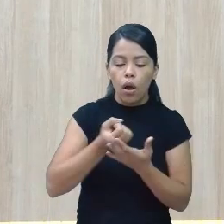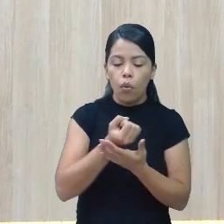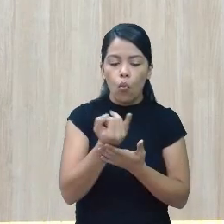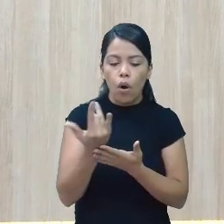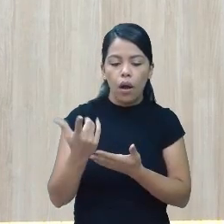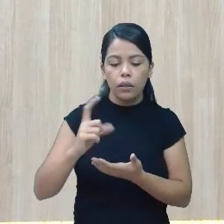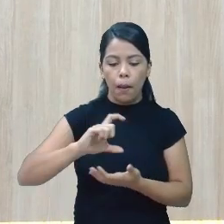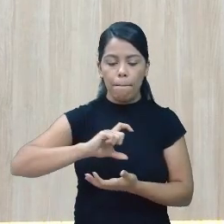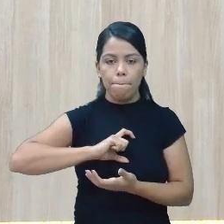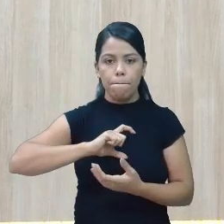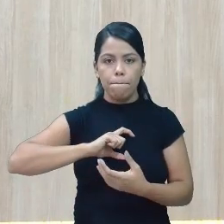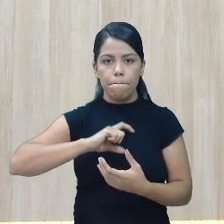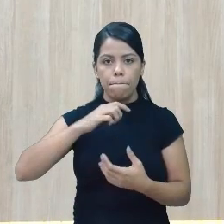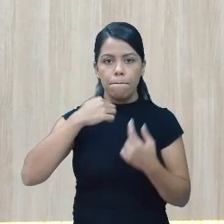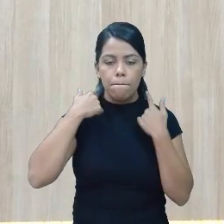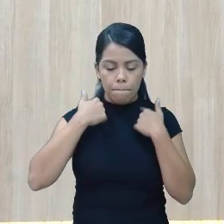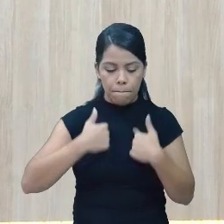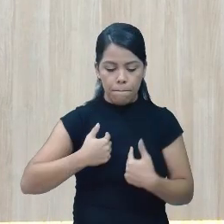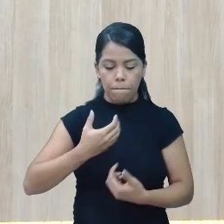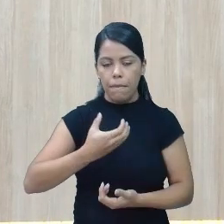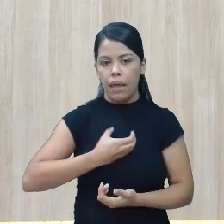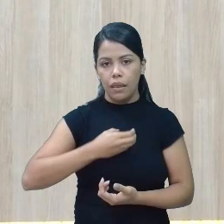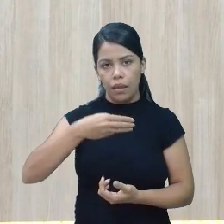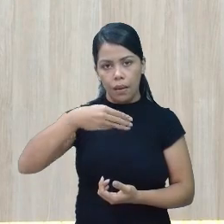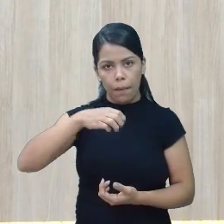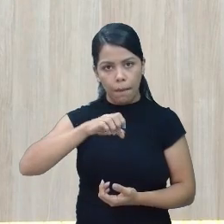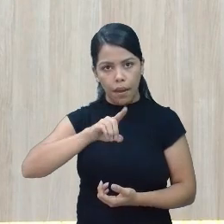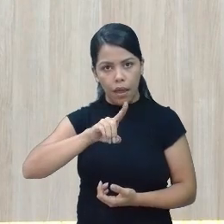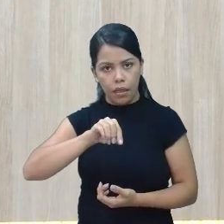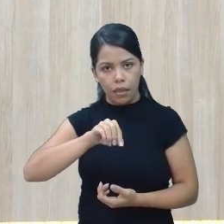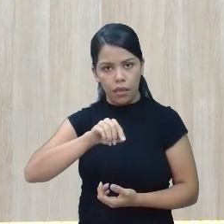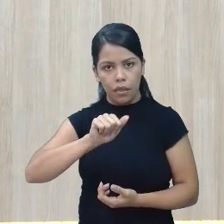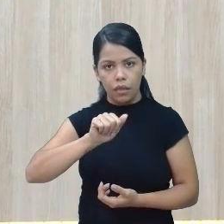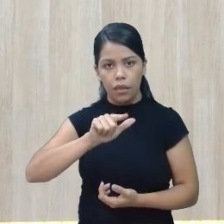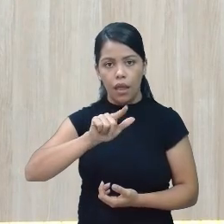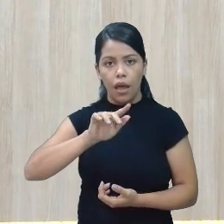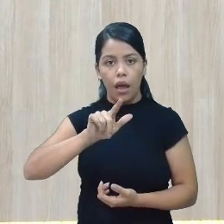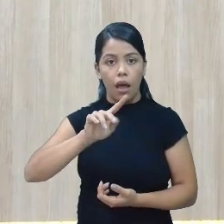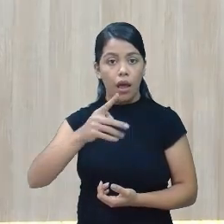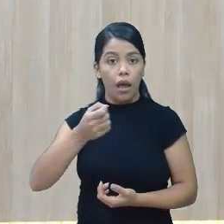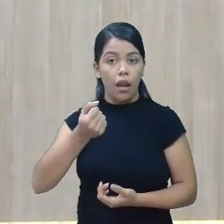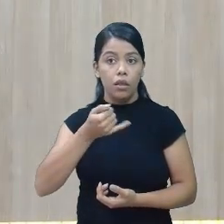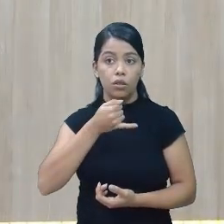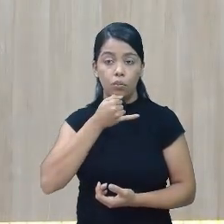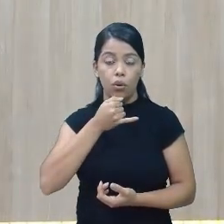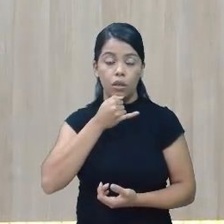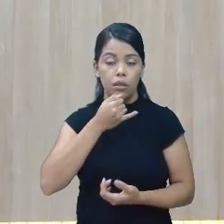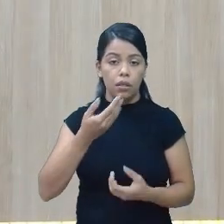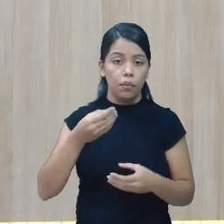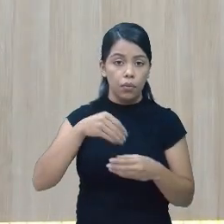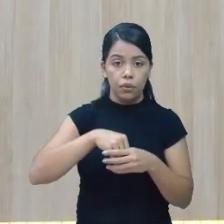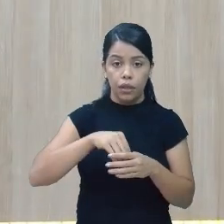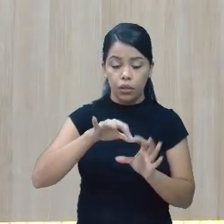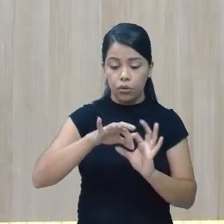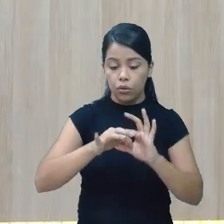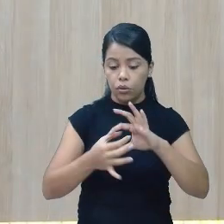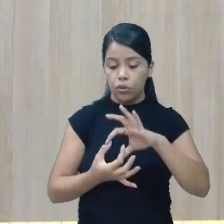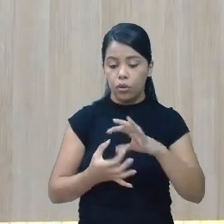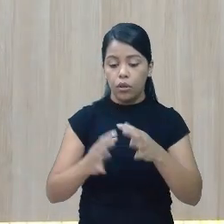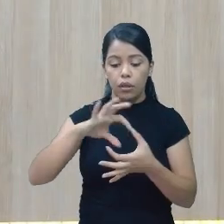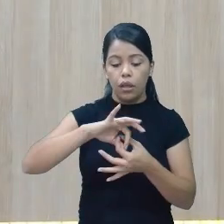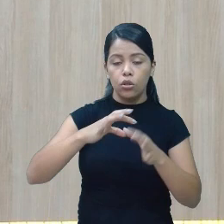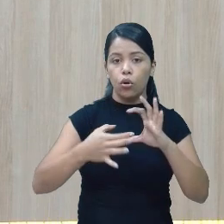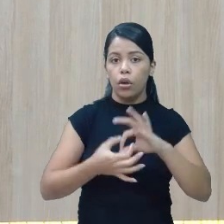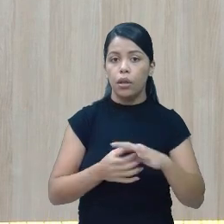vai ter a mesma serventia de que eu estou analisando, por exemplo, o que a gente percebeu aqui, do que acontece na internet em